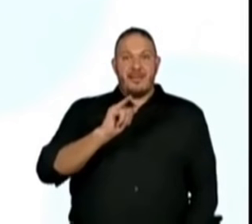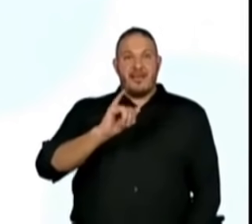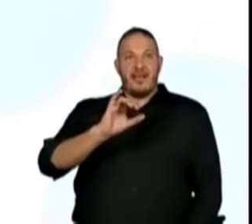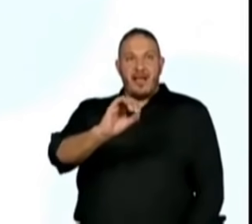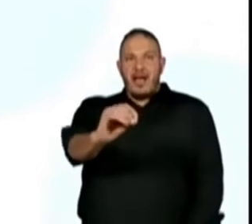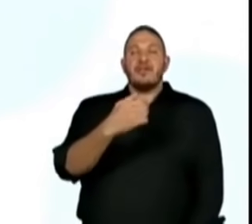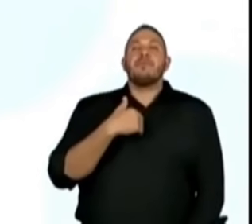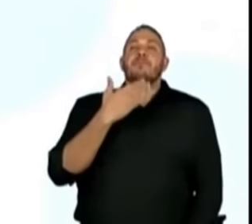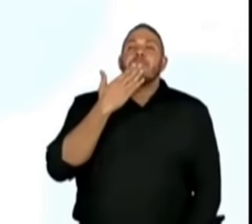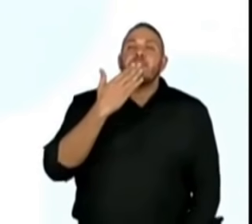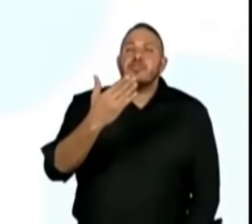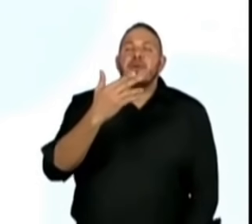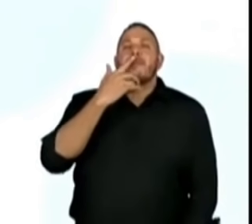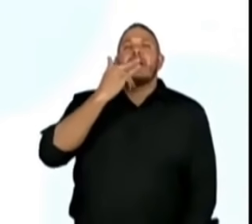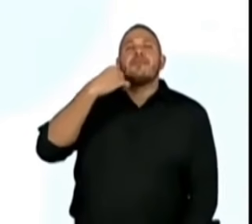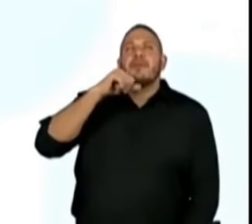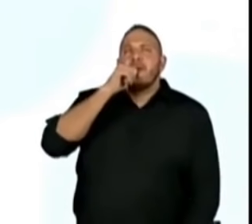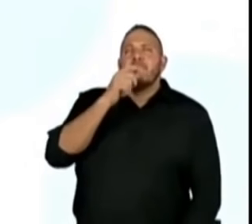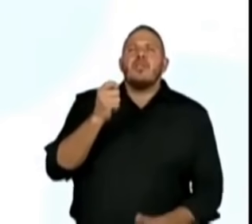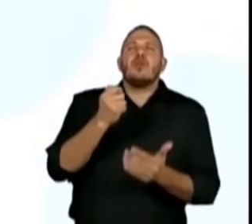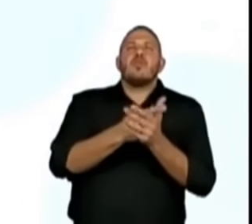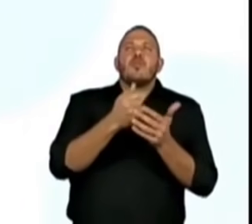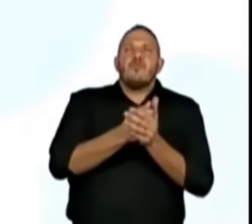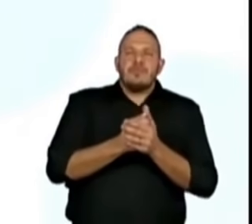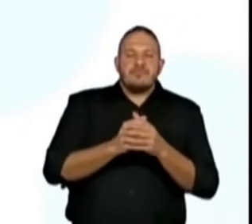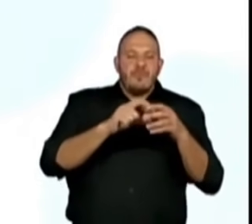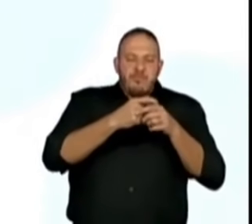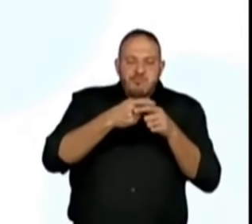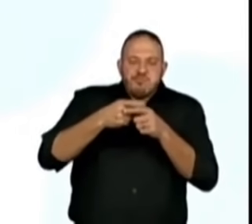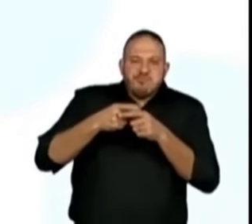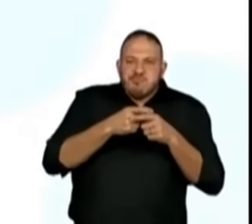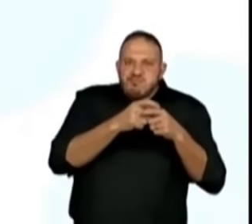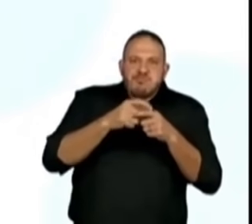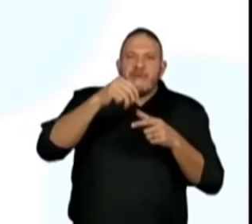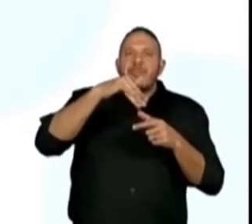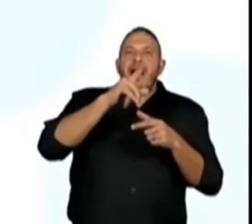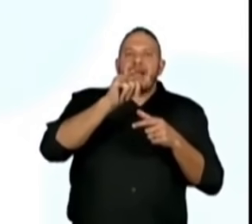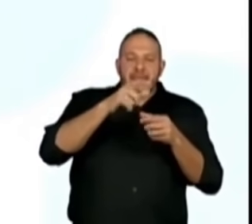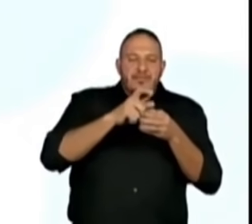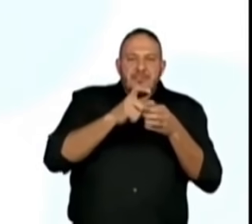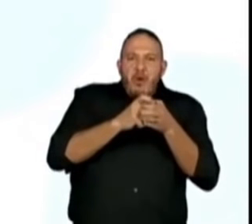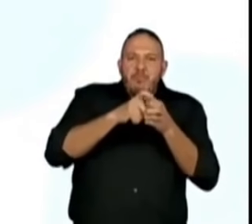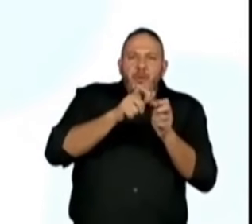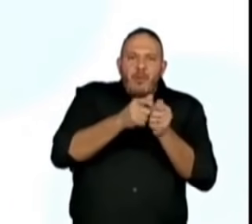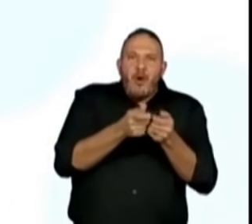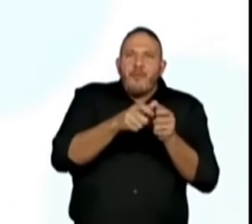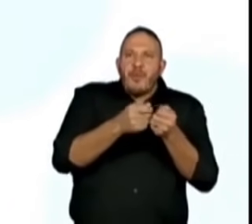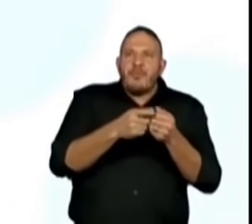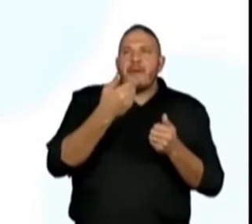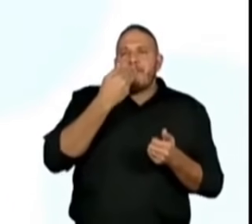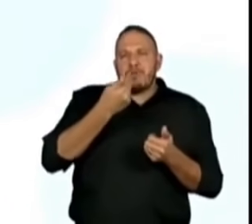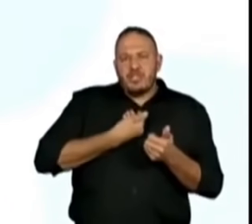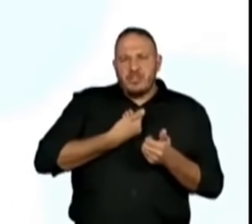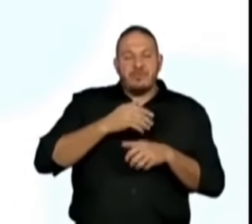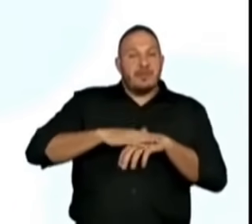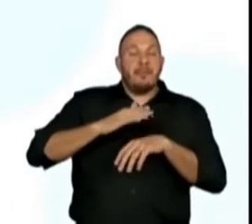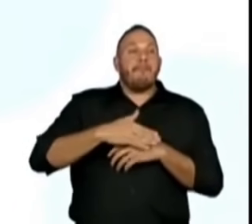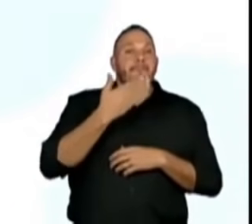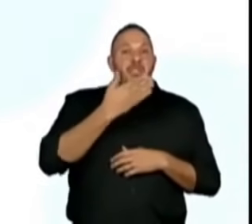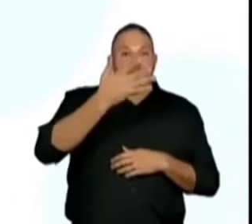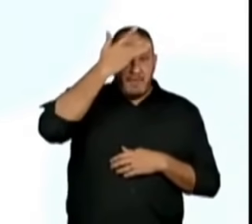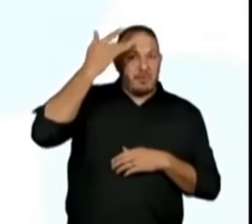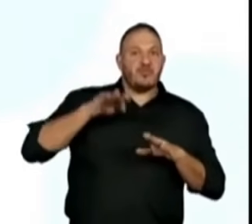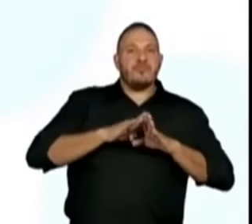Caio pediu que os seus pais comprassem macadâmias e nozes. Eles pediram ao